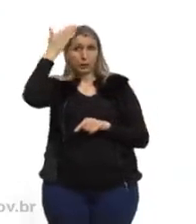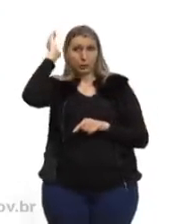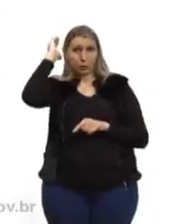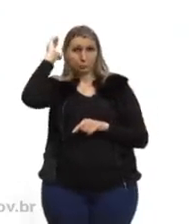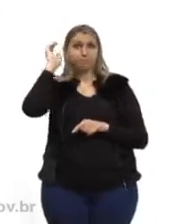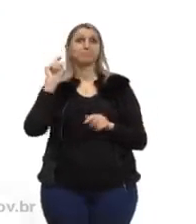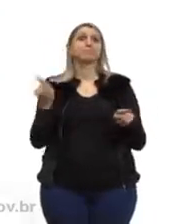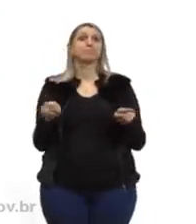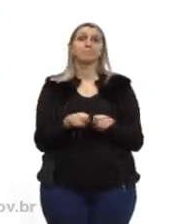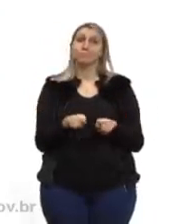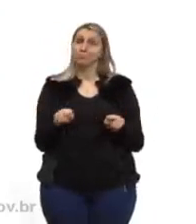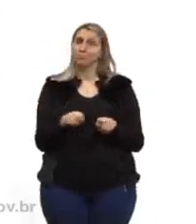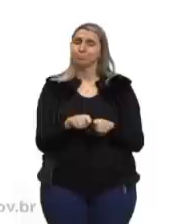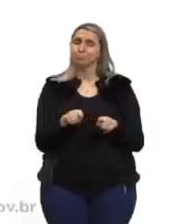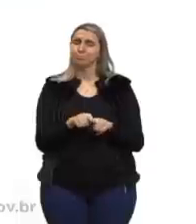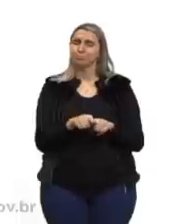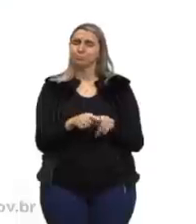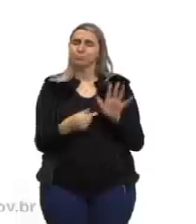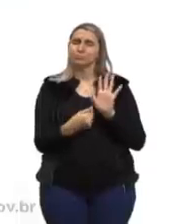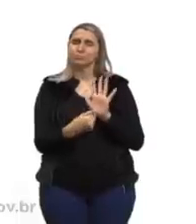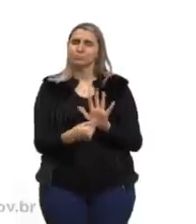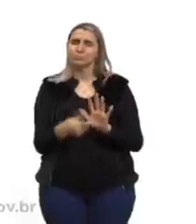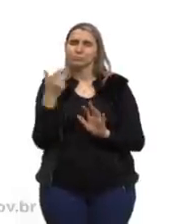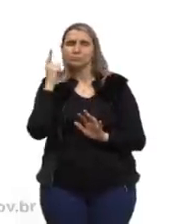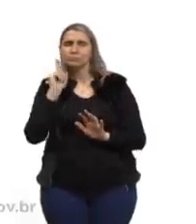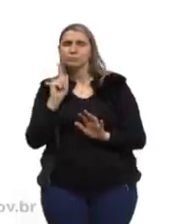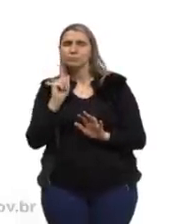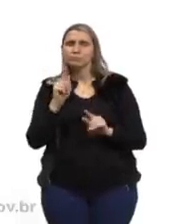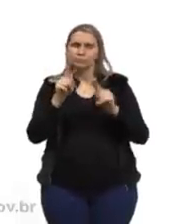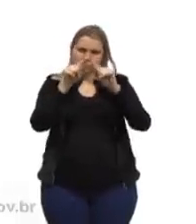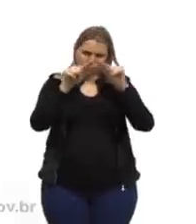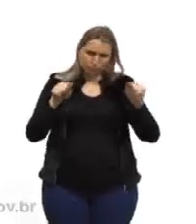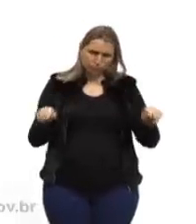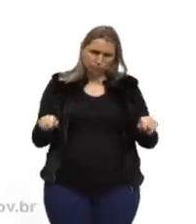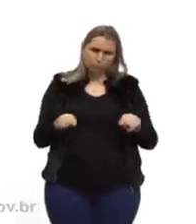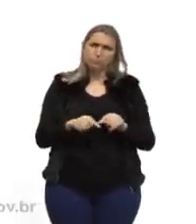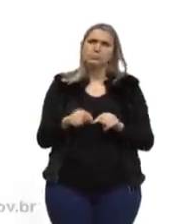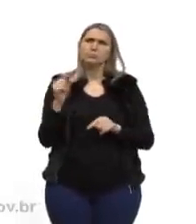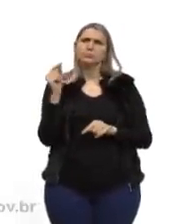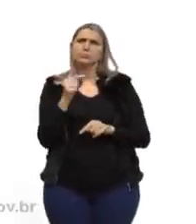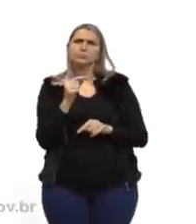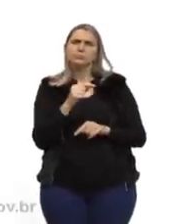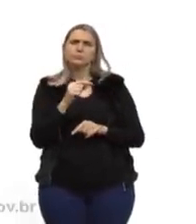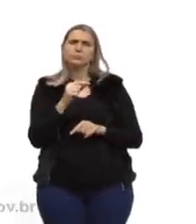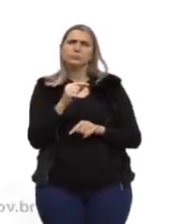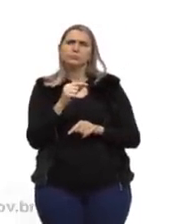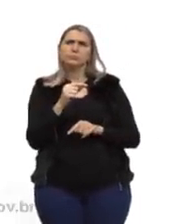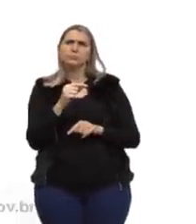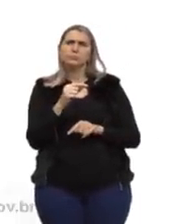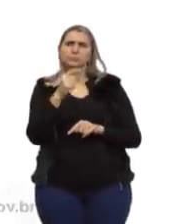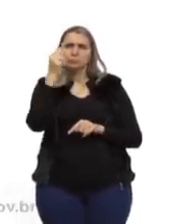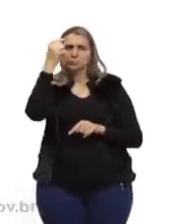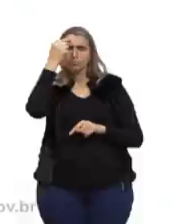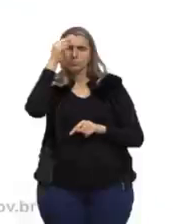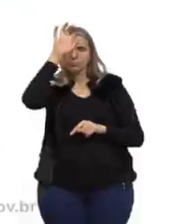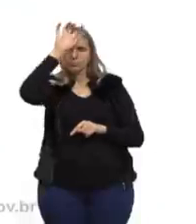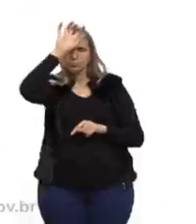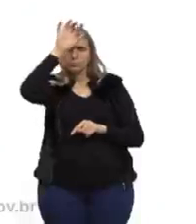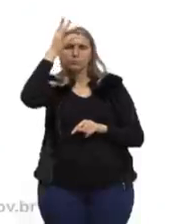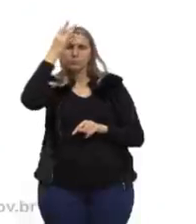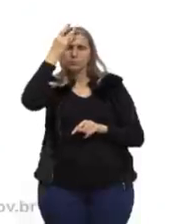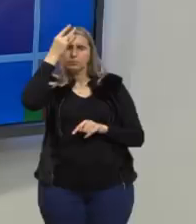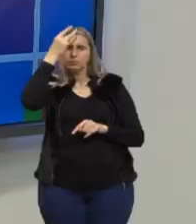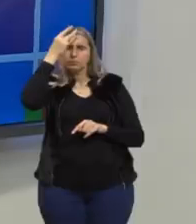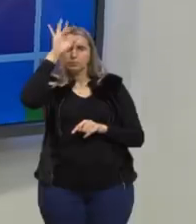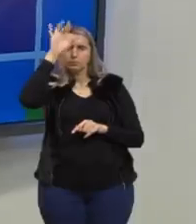dar uma frisada. Quem é o triângulo pitagórico? Aquele que eu vou gravar na minha mente aqui para